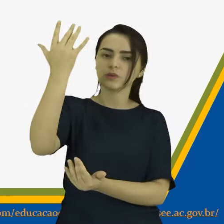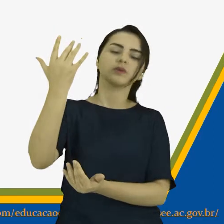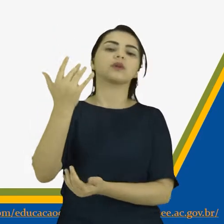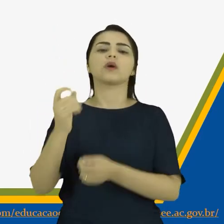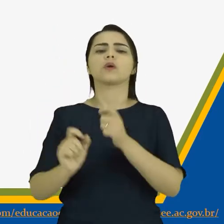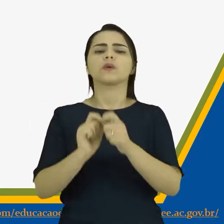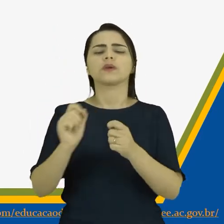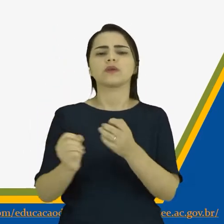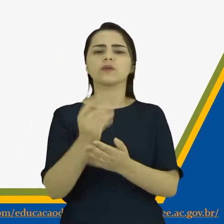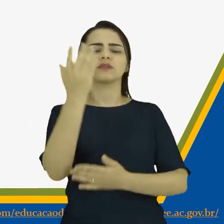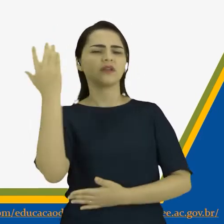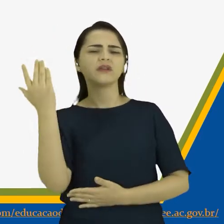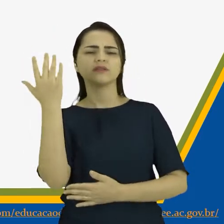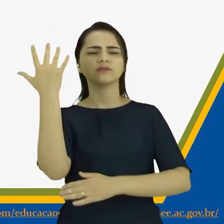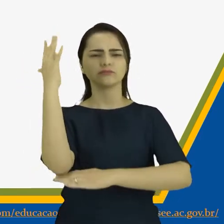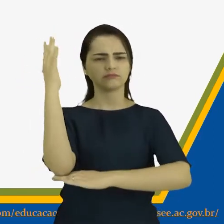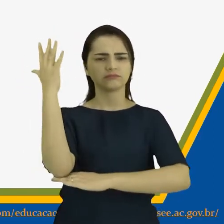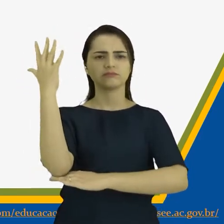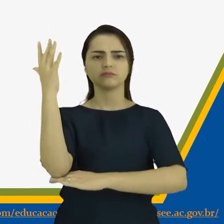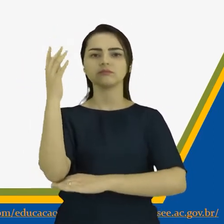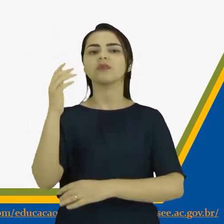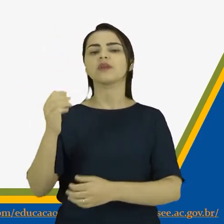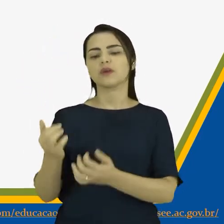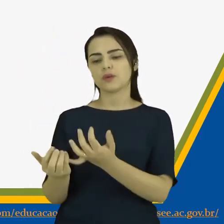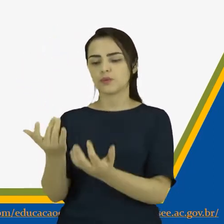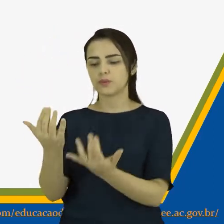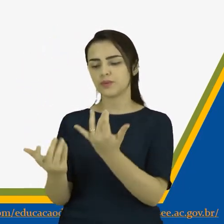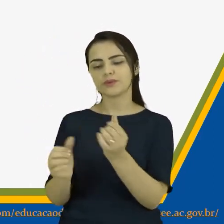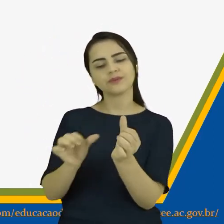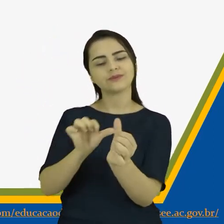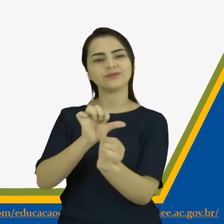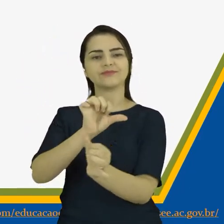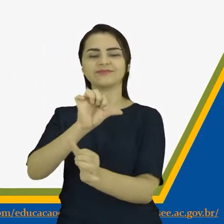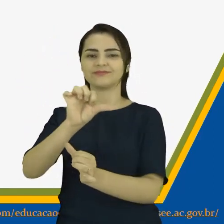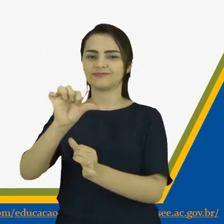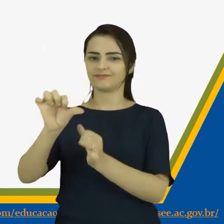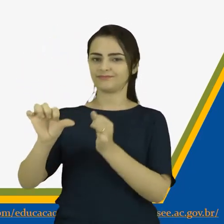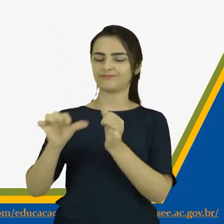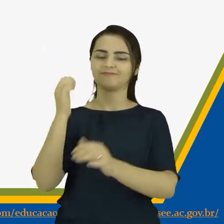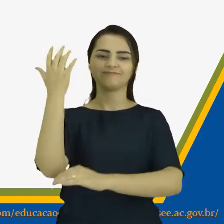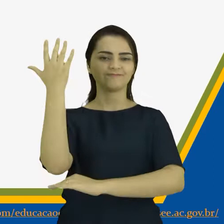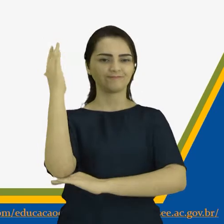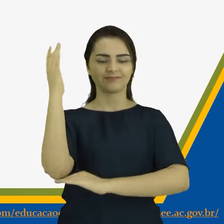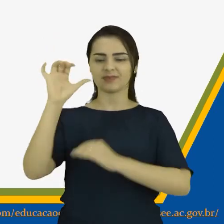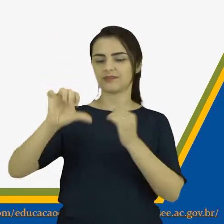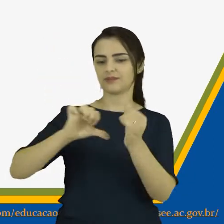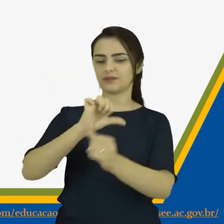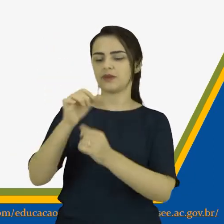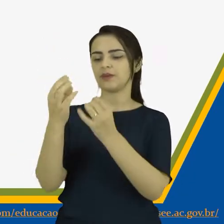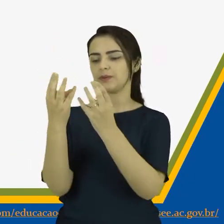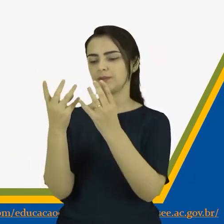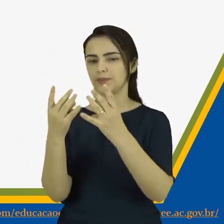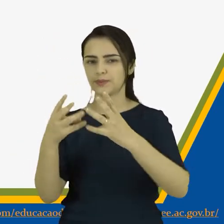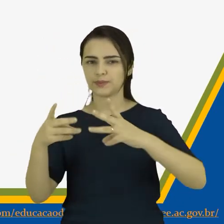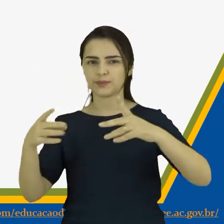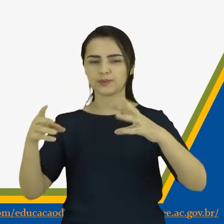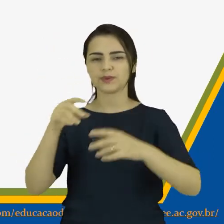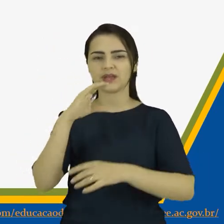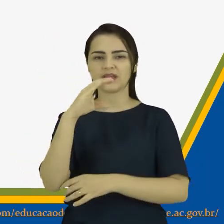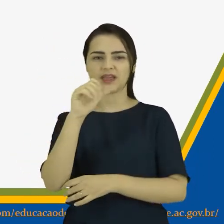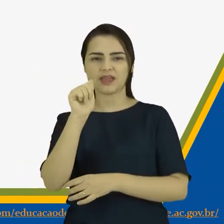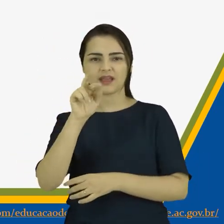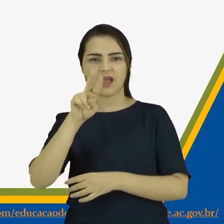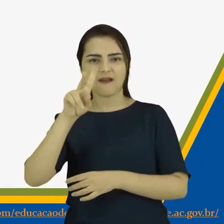que acontece com essa madeira? Ela vai ser transformada em quê? Em cinzas, em